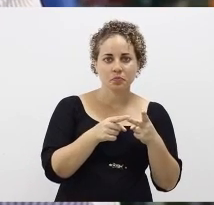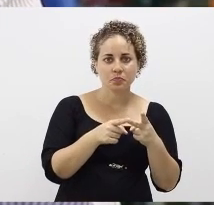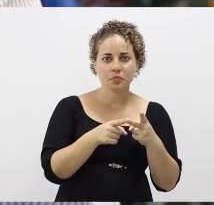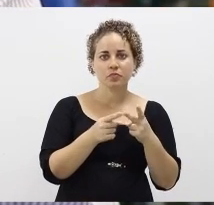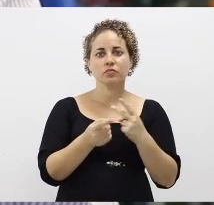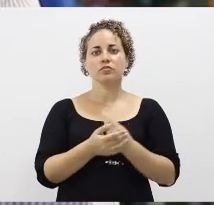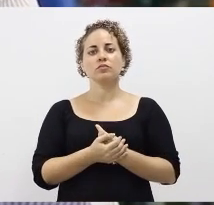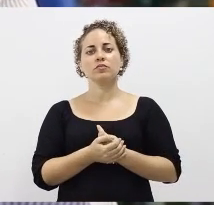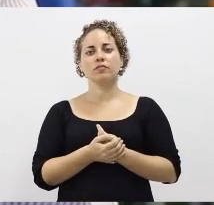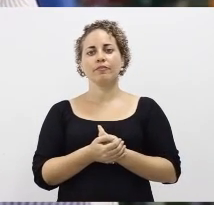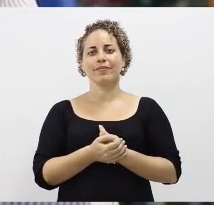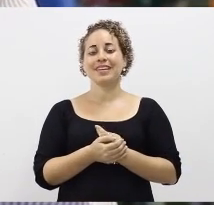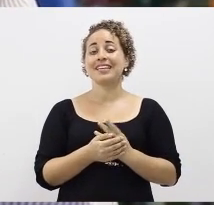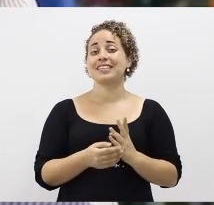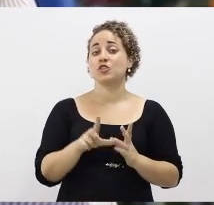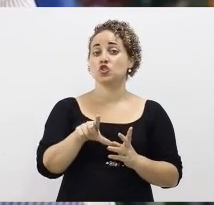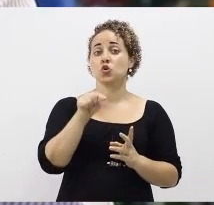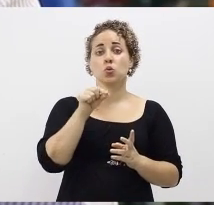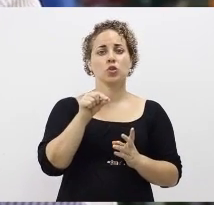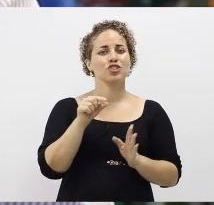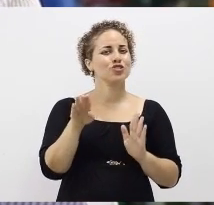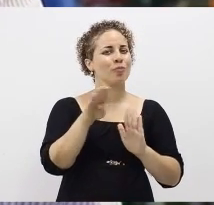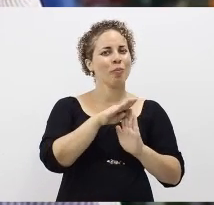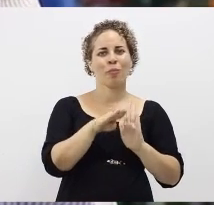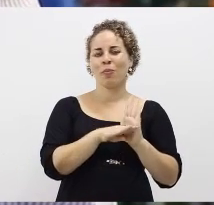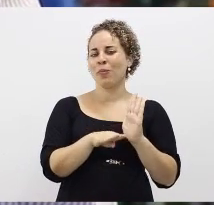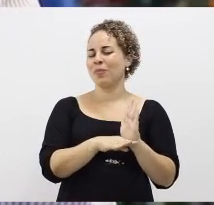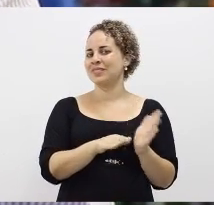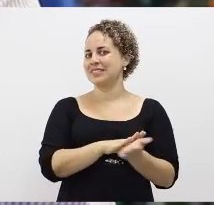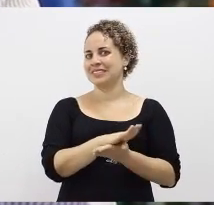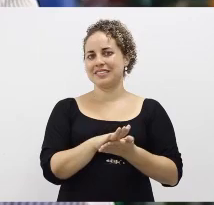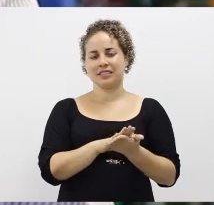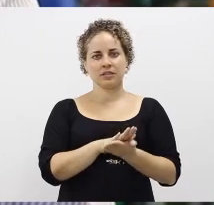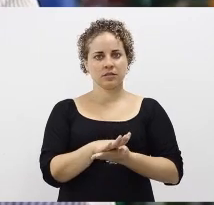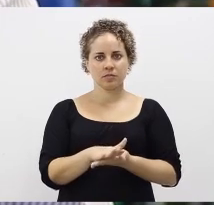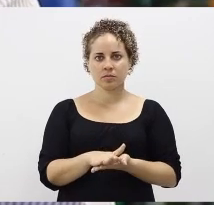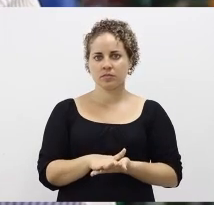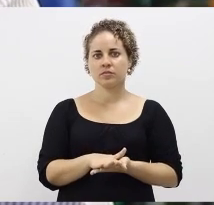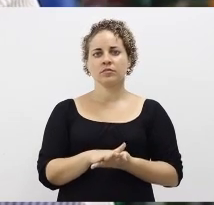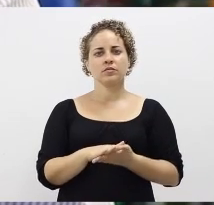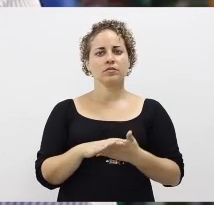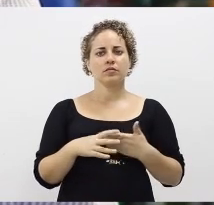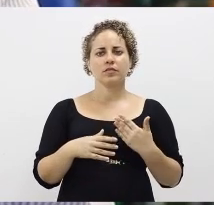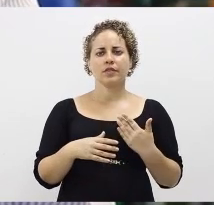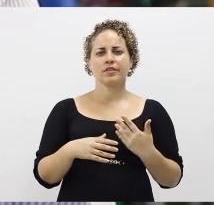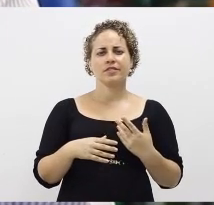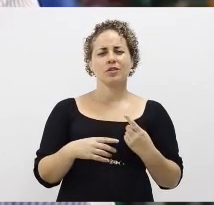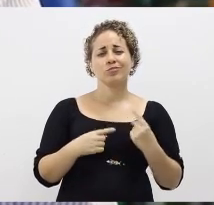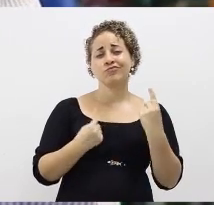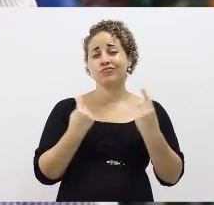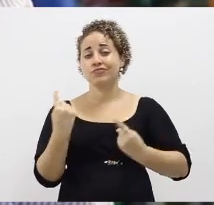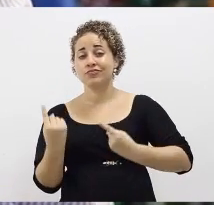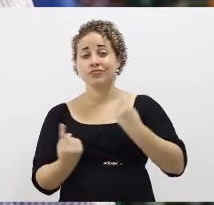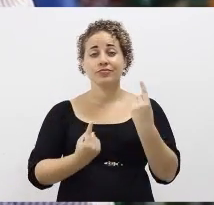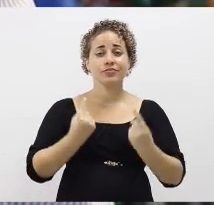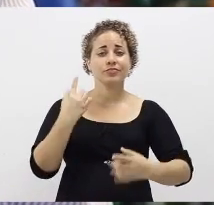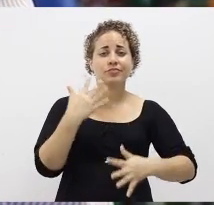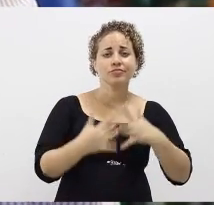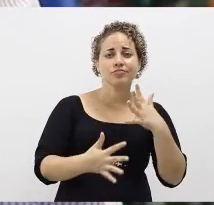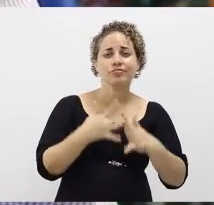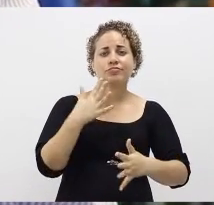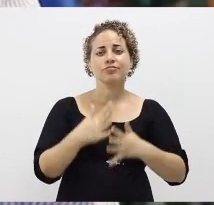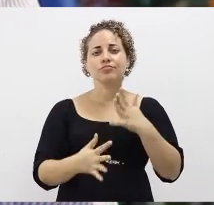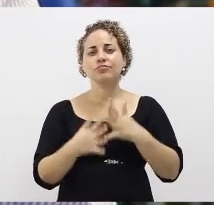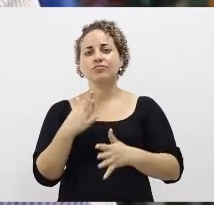chamadas decisões não programadas. São aquelas mais raras, aquelas que envolvem uma maior